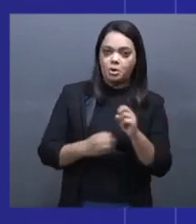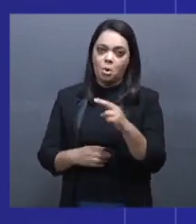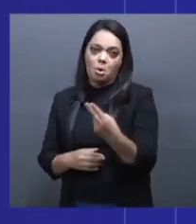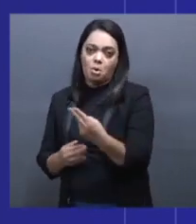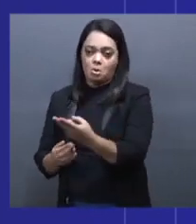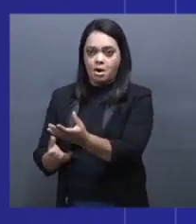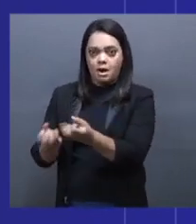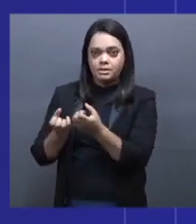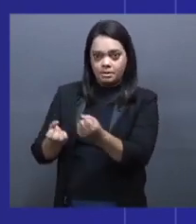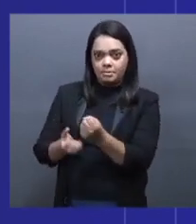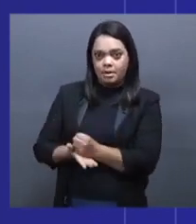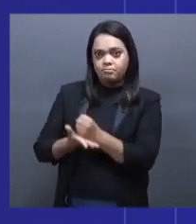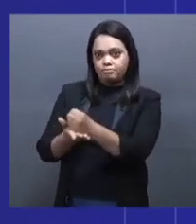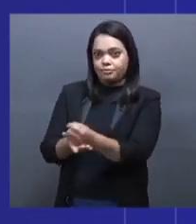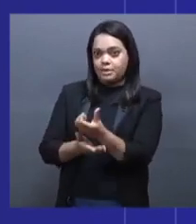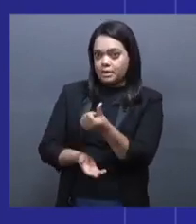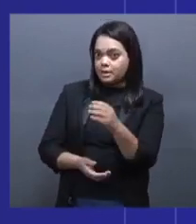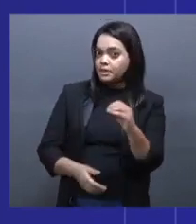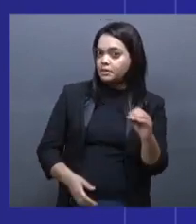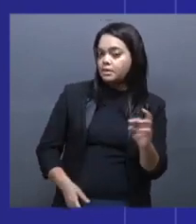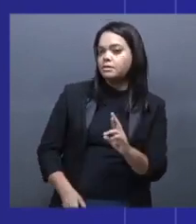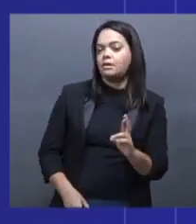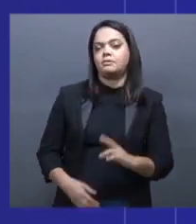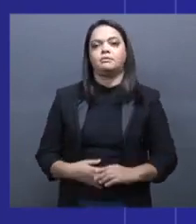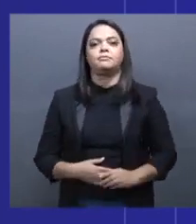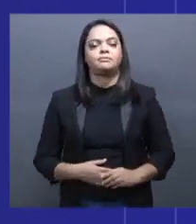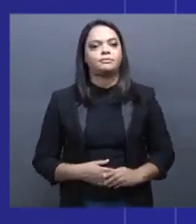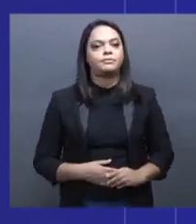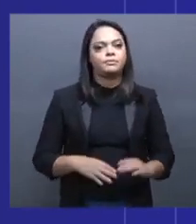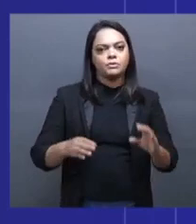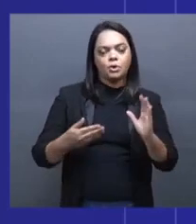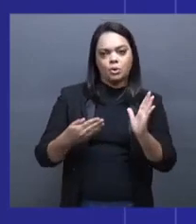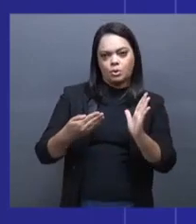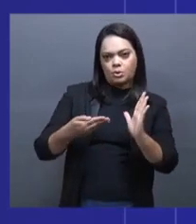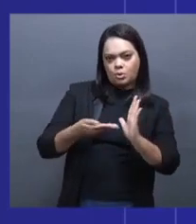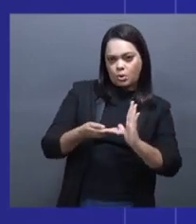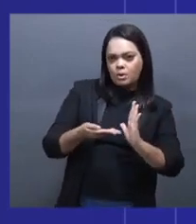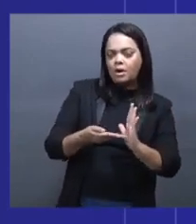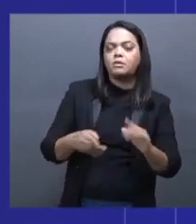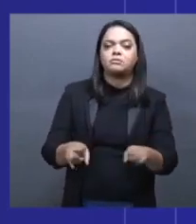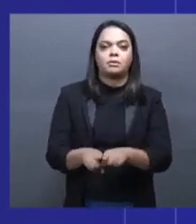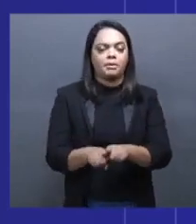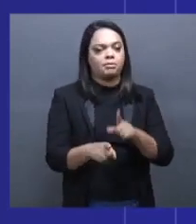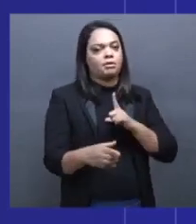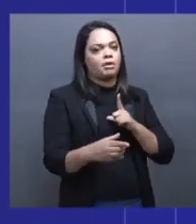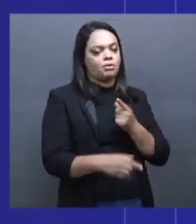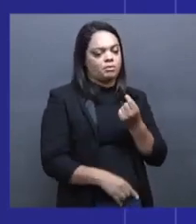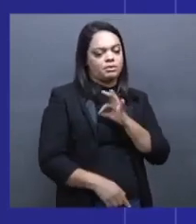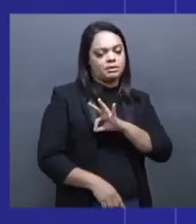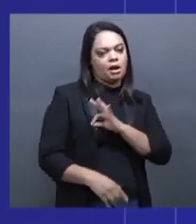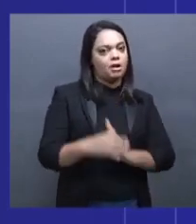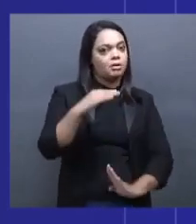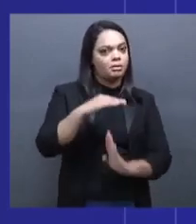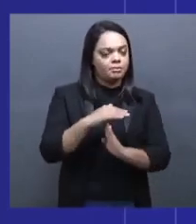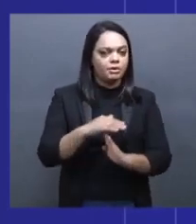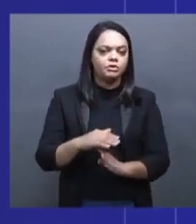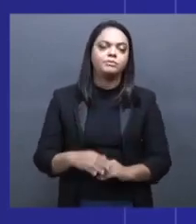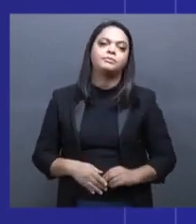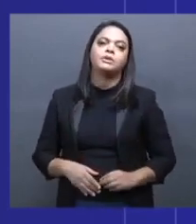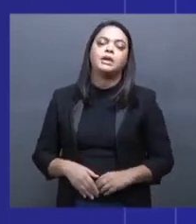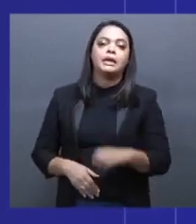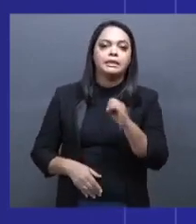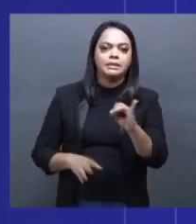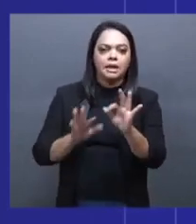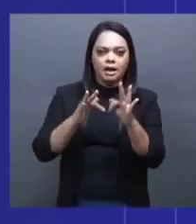então receberem o auxílio de R$ 600. O Congresso ainda estabeleceu limite de renda. Podem receber o dinheiro quem